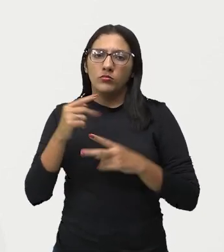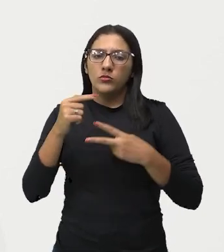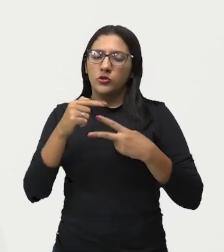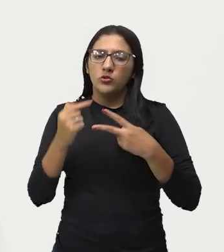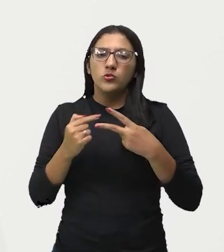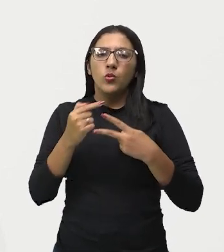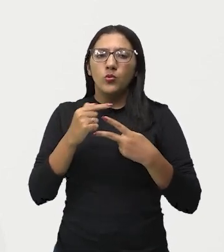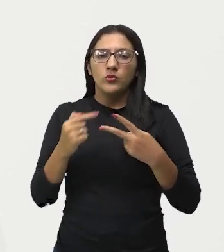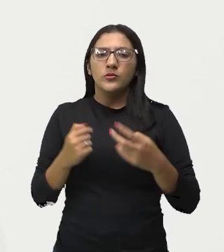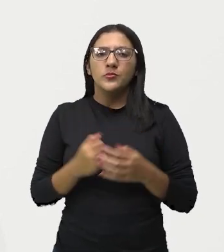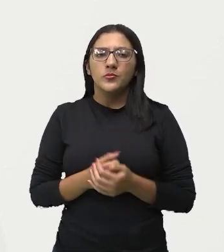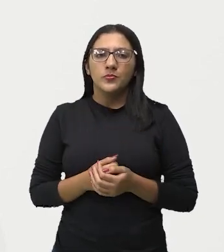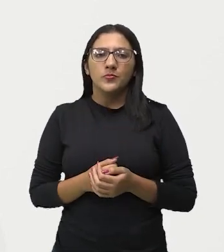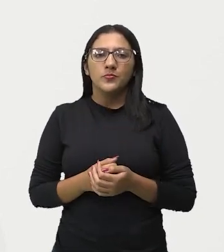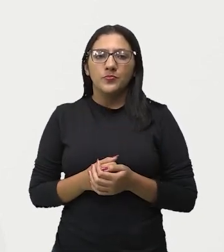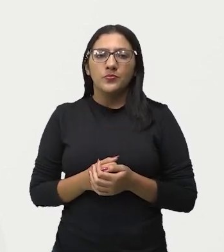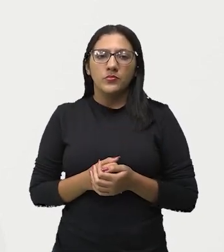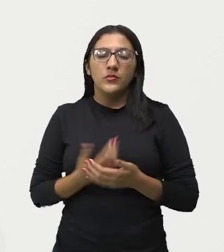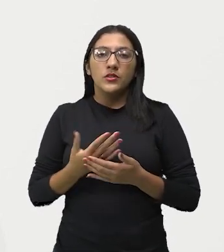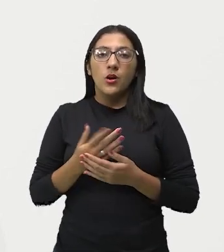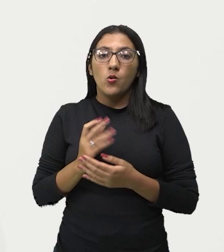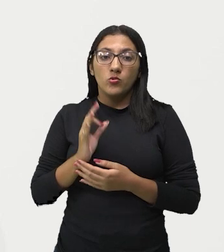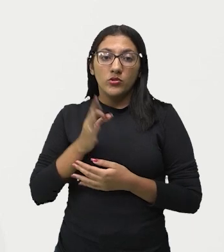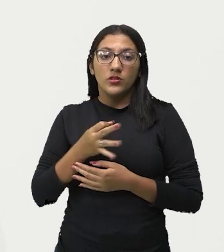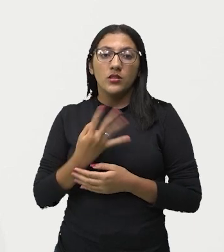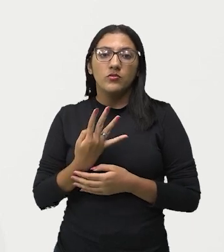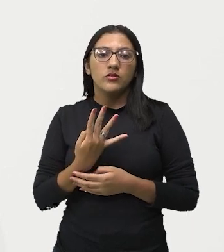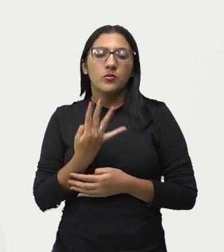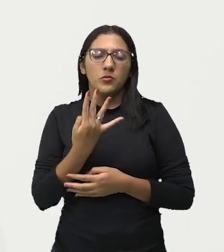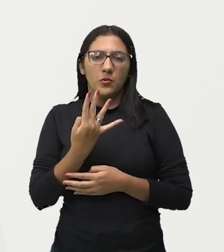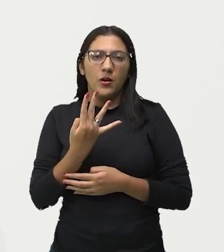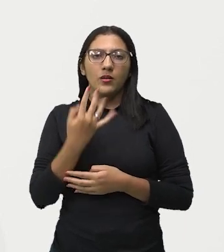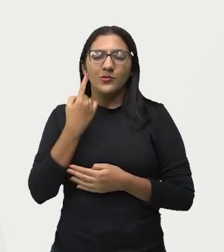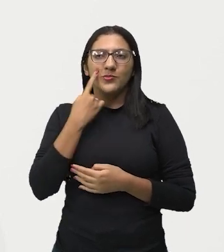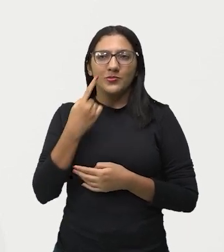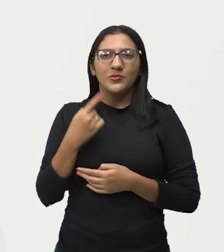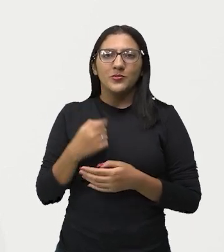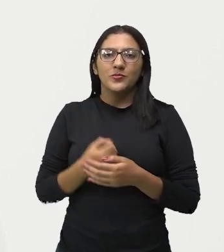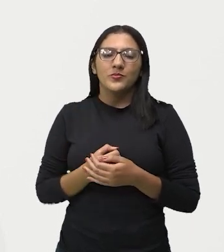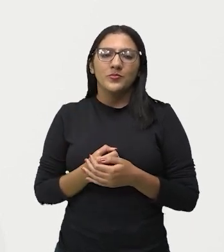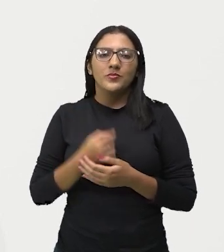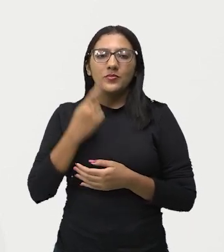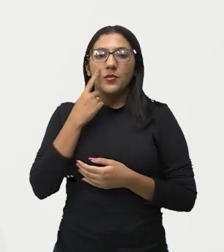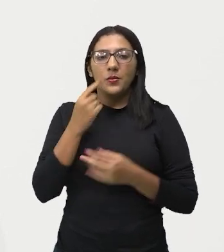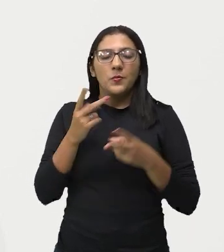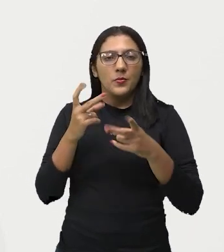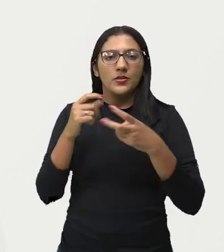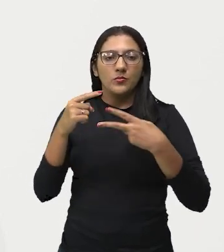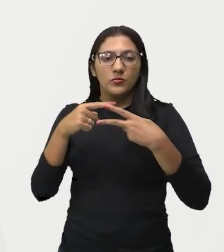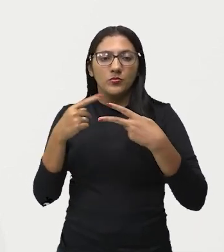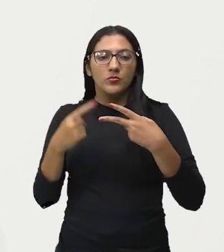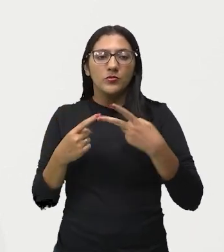12, tá legal? E aí então, o maior então vai ser o 4, tá legal? Então, sendo